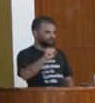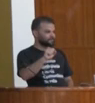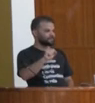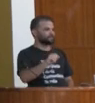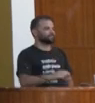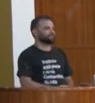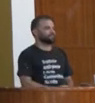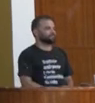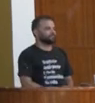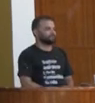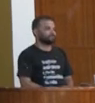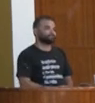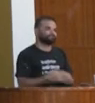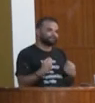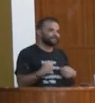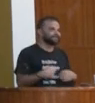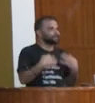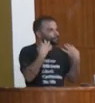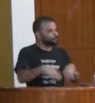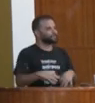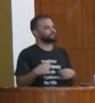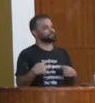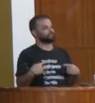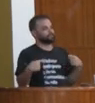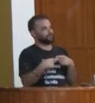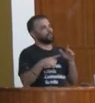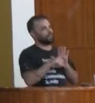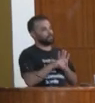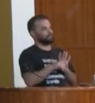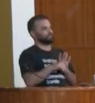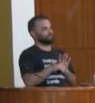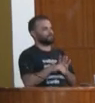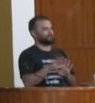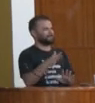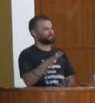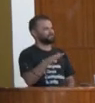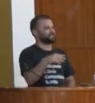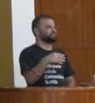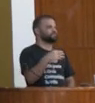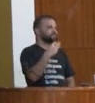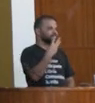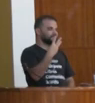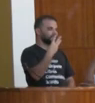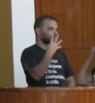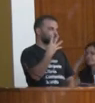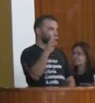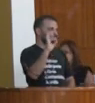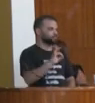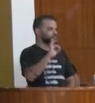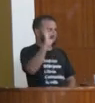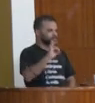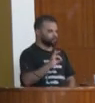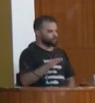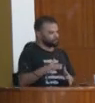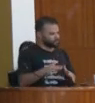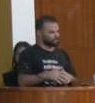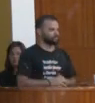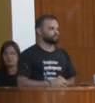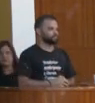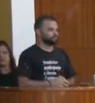cumpridas, né, pela contratação de pessoas com deficiência. Esse percentual estava em 34%, mais ou